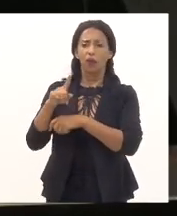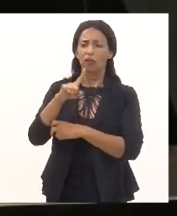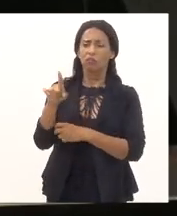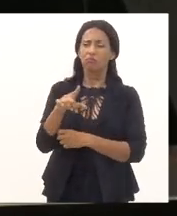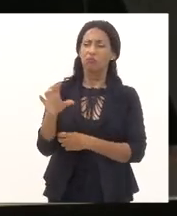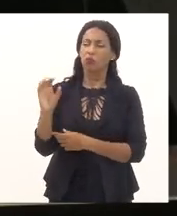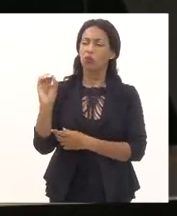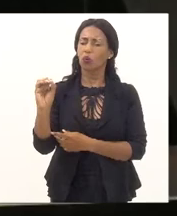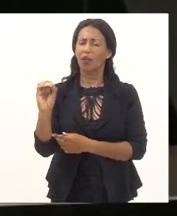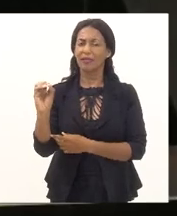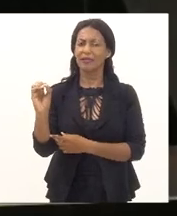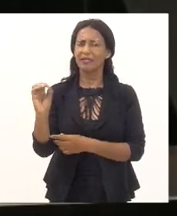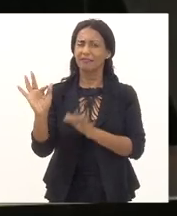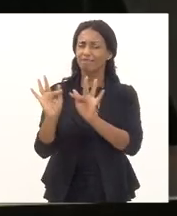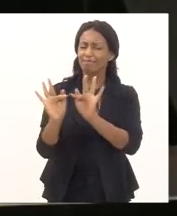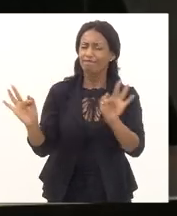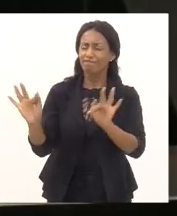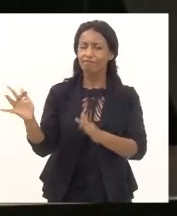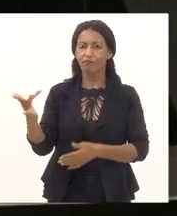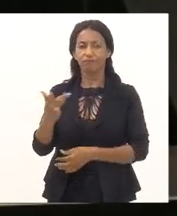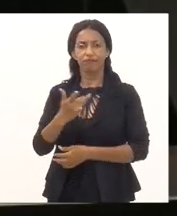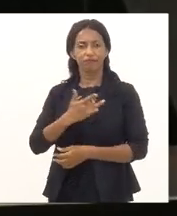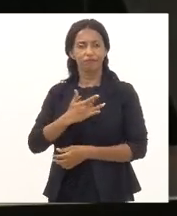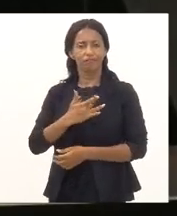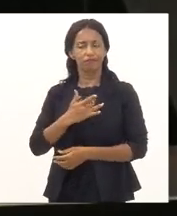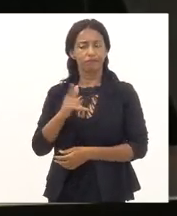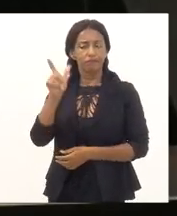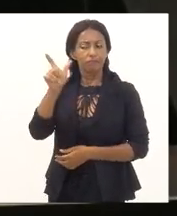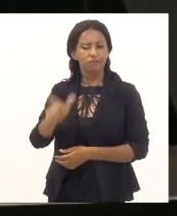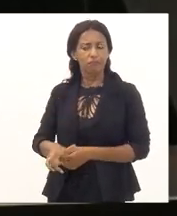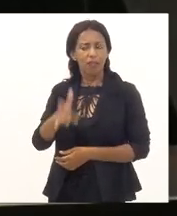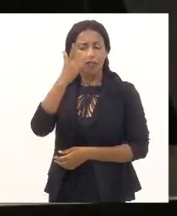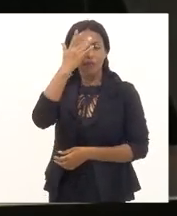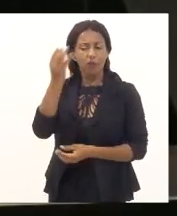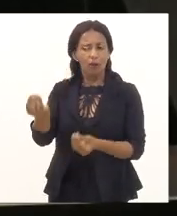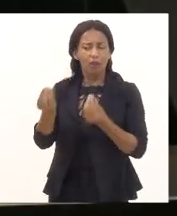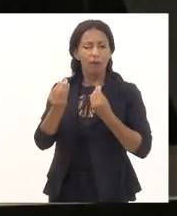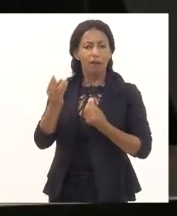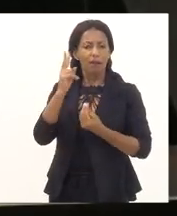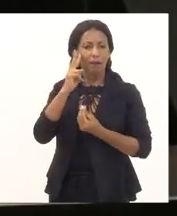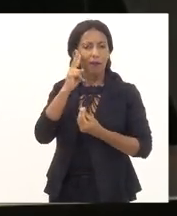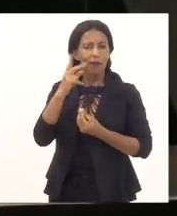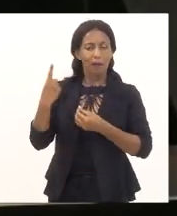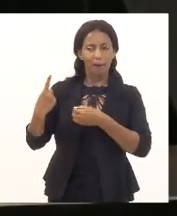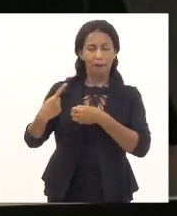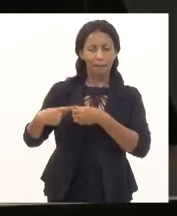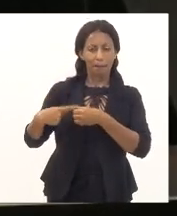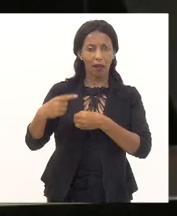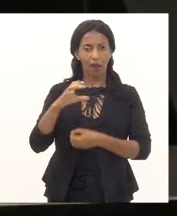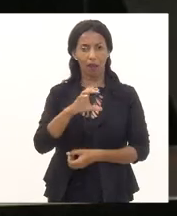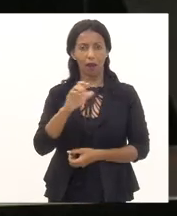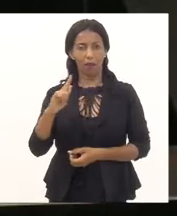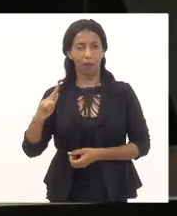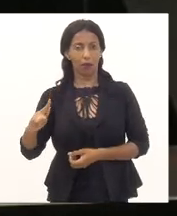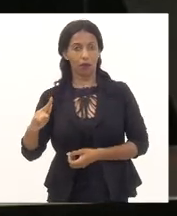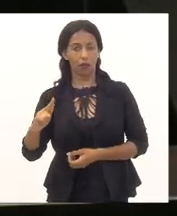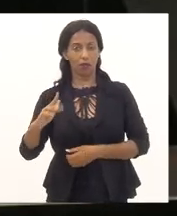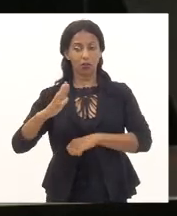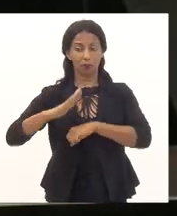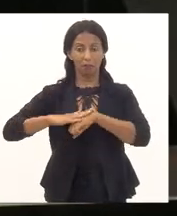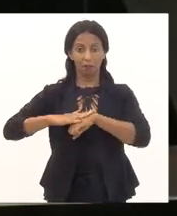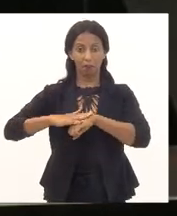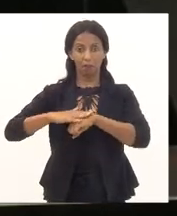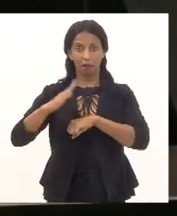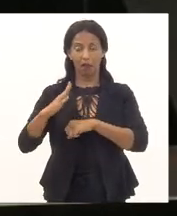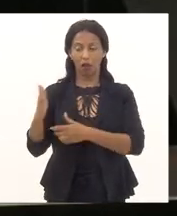que me tocou profundamente. Essa pessoa me lembrou que o bairro de Campo Grande é o bairro de